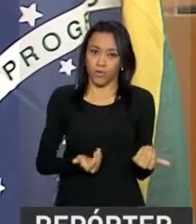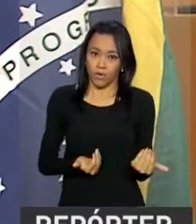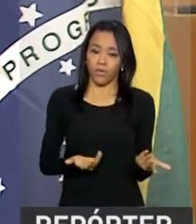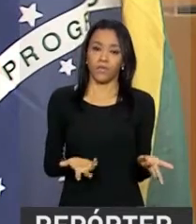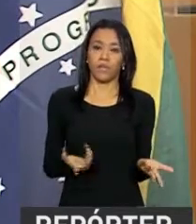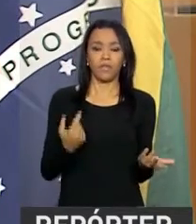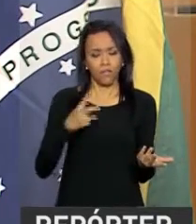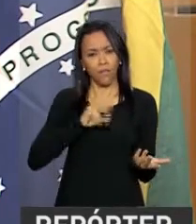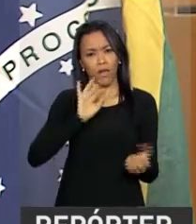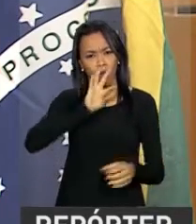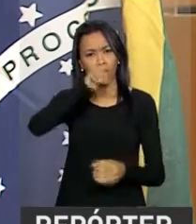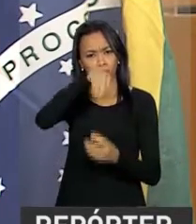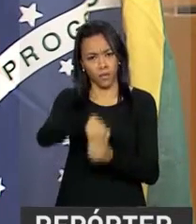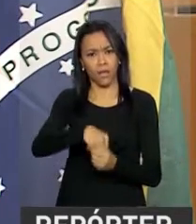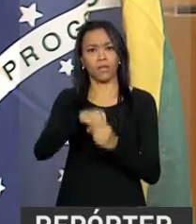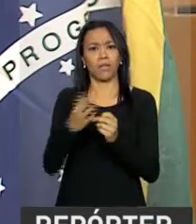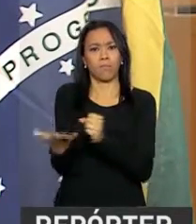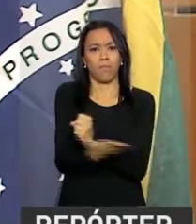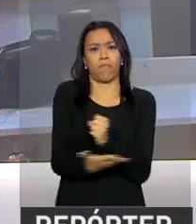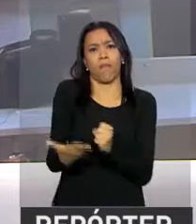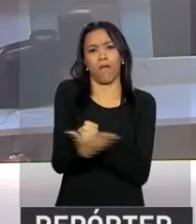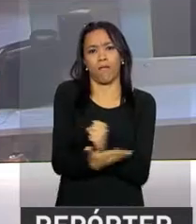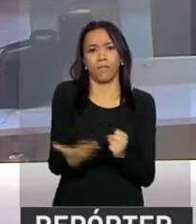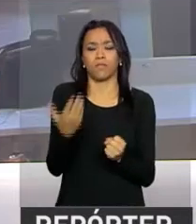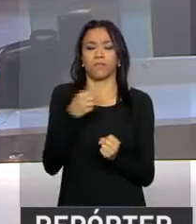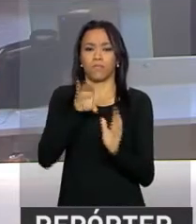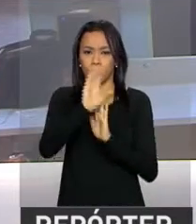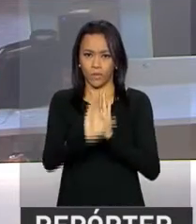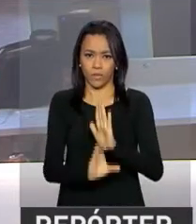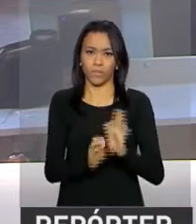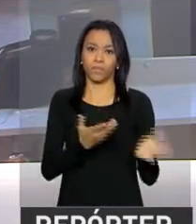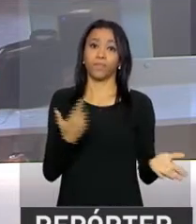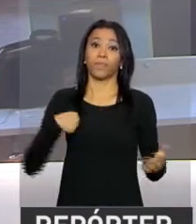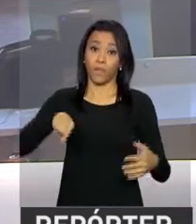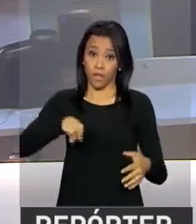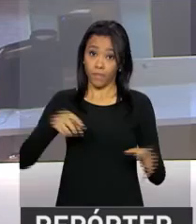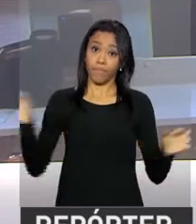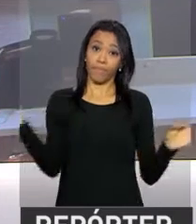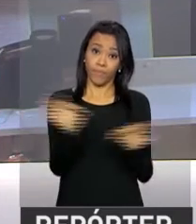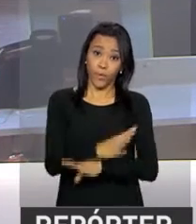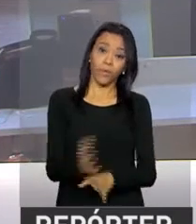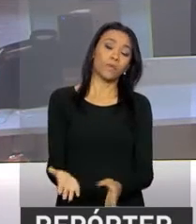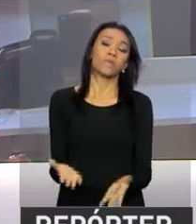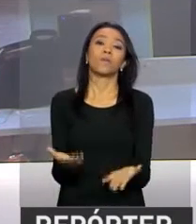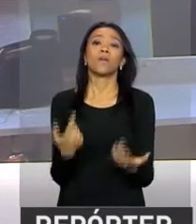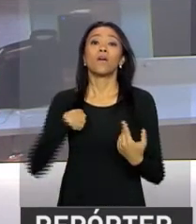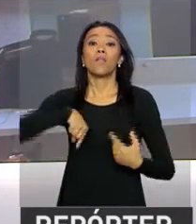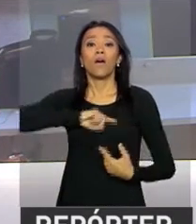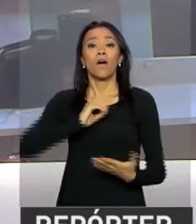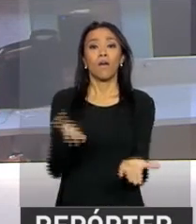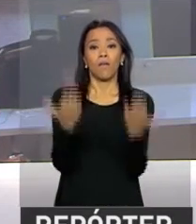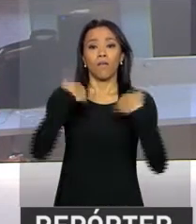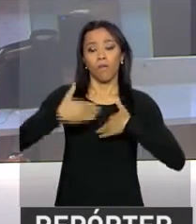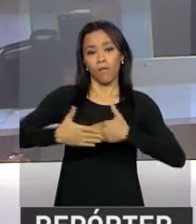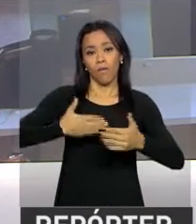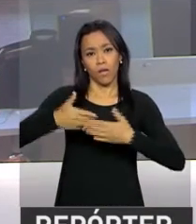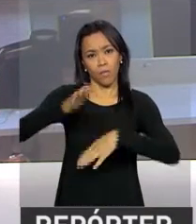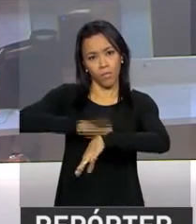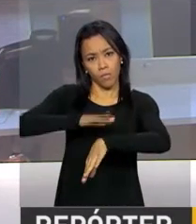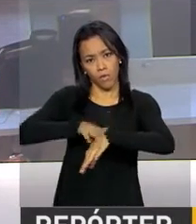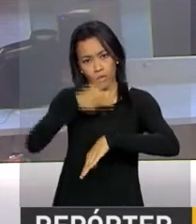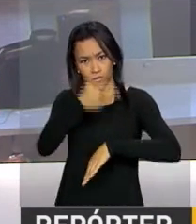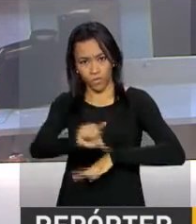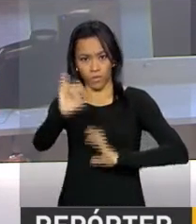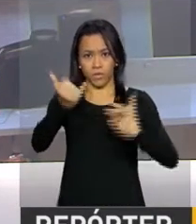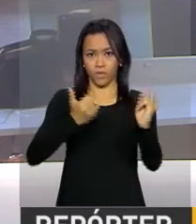estará presente na base nacional curricular e aqui teve nesta edição do repórter nbr voltamos a qualquer momento com outras